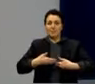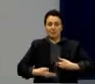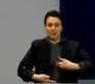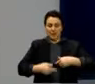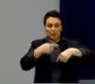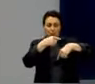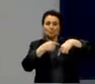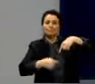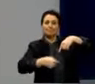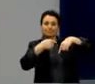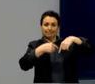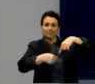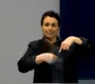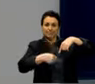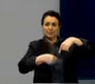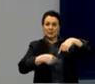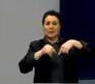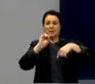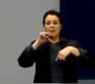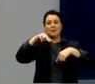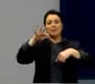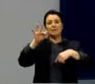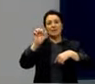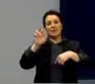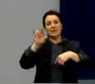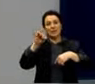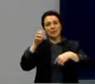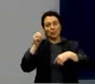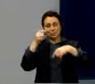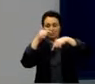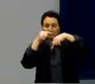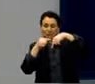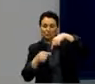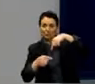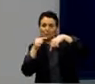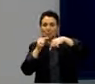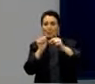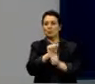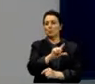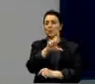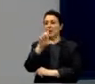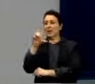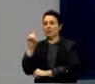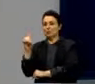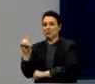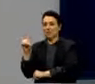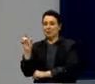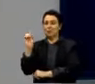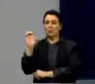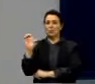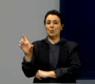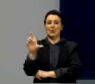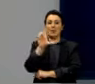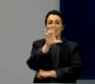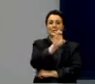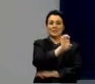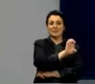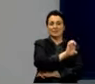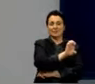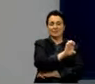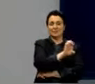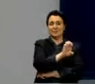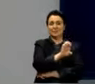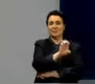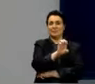quanto mais abaixo, é inferior. Depois nós vemos o lado direito, o lado esquerdo,